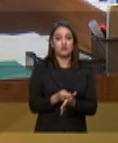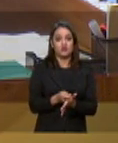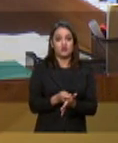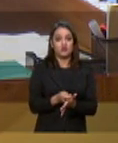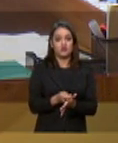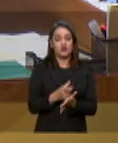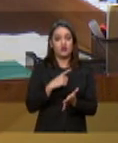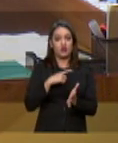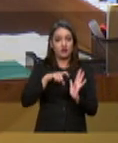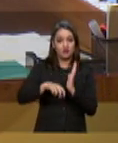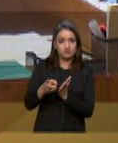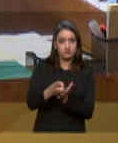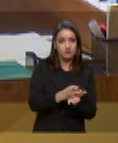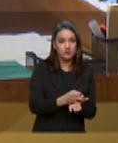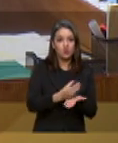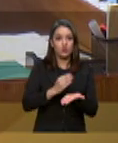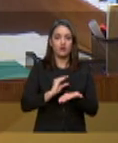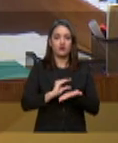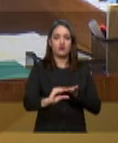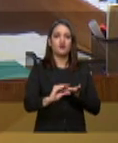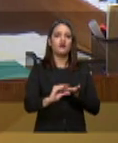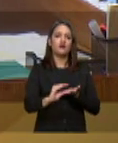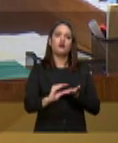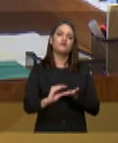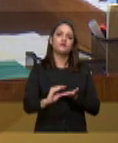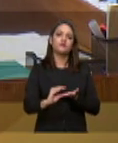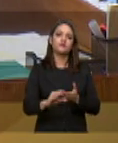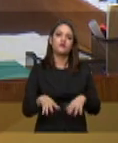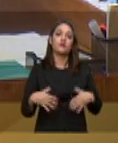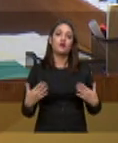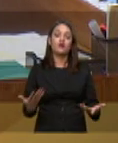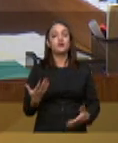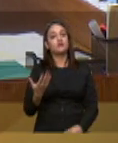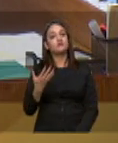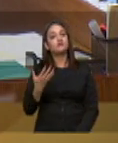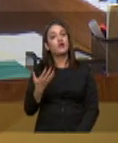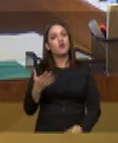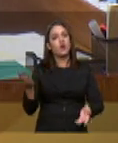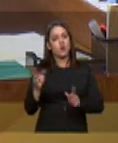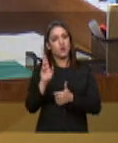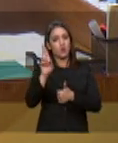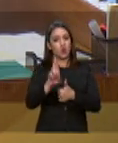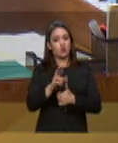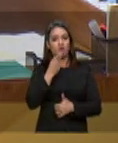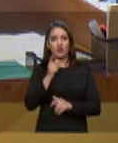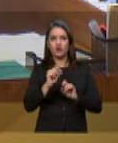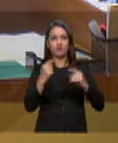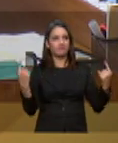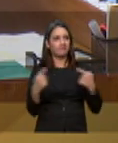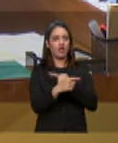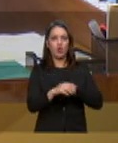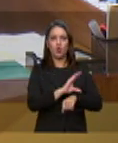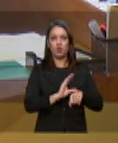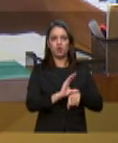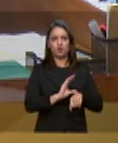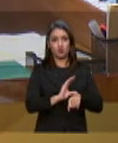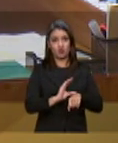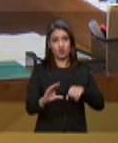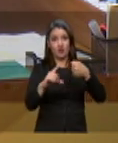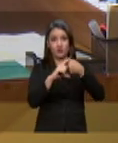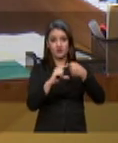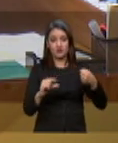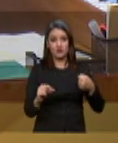fiscal do crédito tributário correspondente. Sustenta o requerente a inconstitucionalidade do aludido preceito normativo